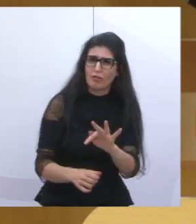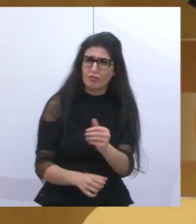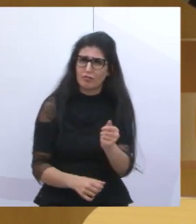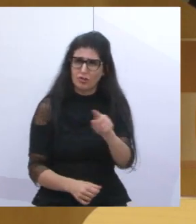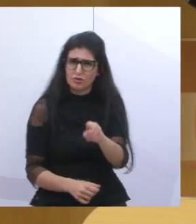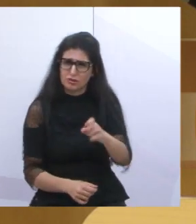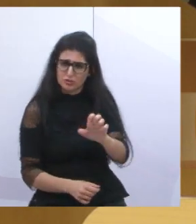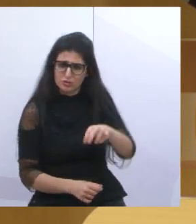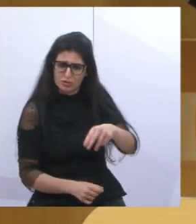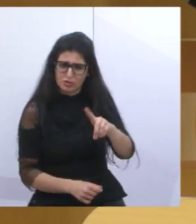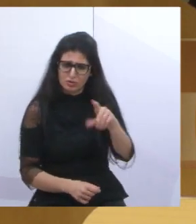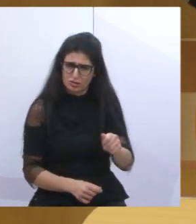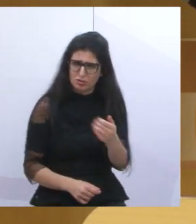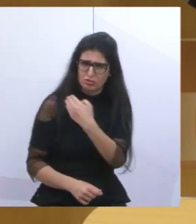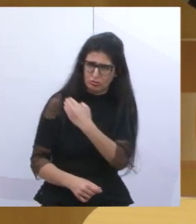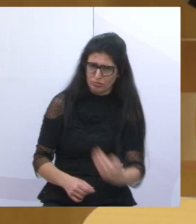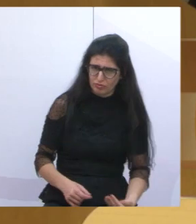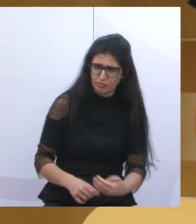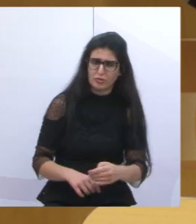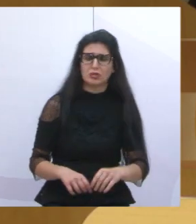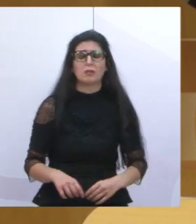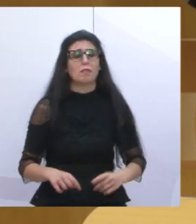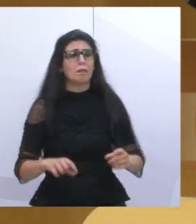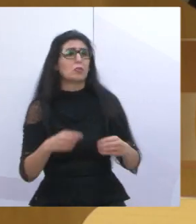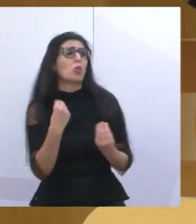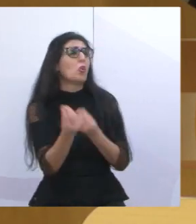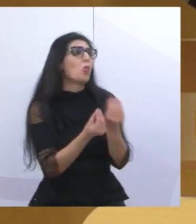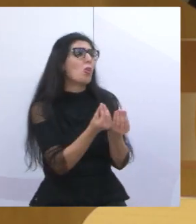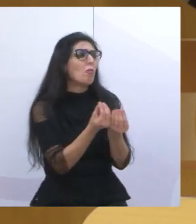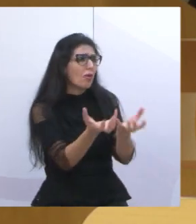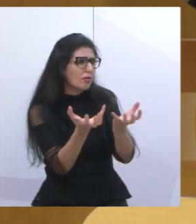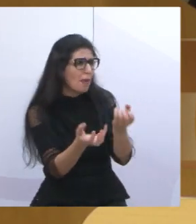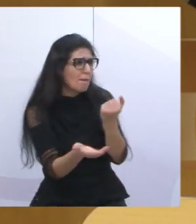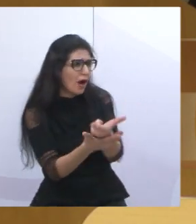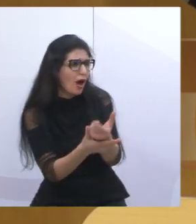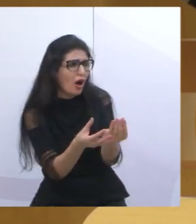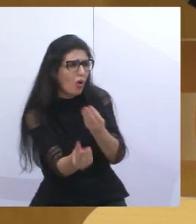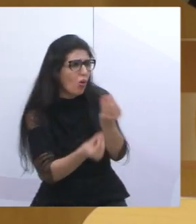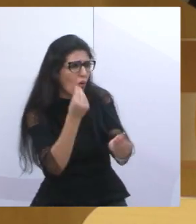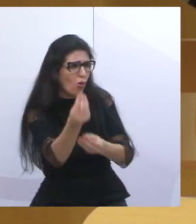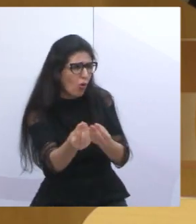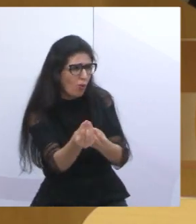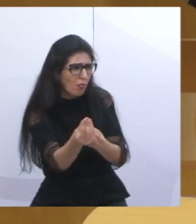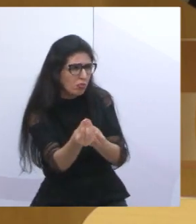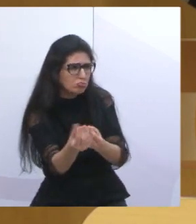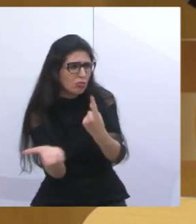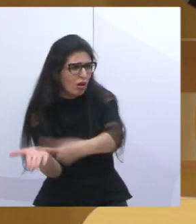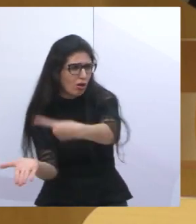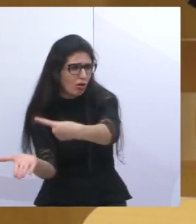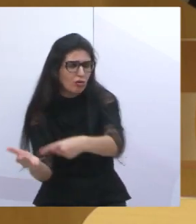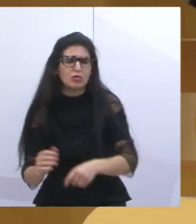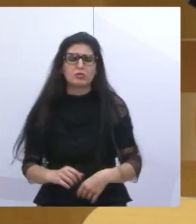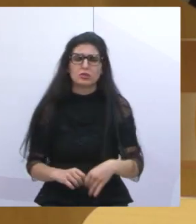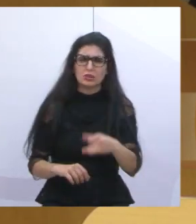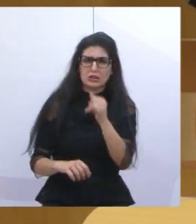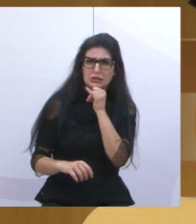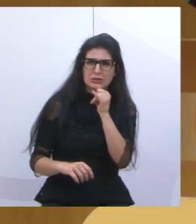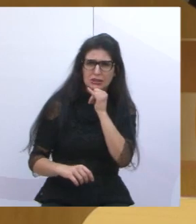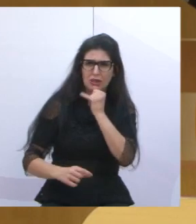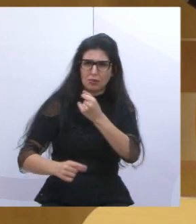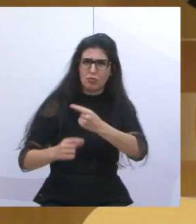de acordo com suas possibilidades financeiras. E ainda, em caso de revogação, autorizará